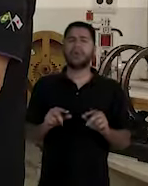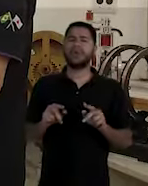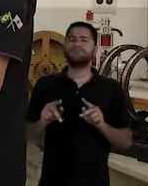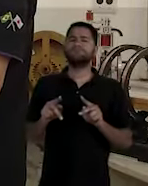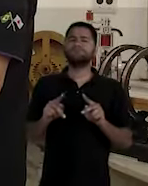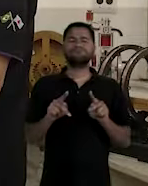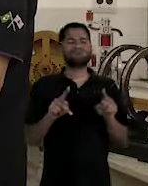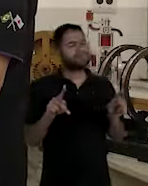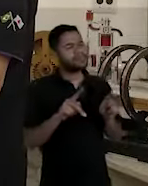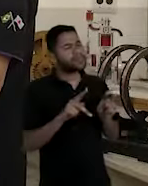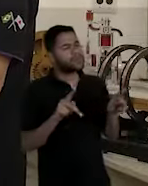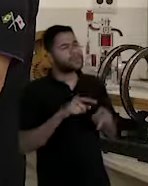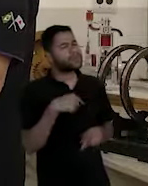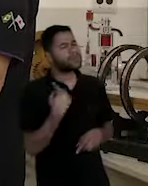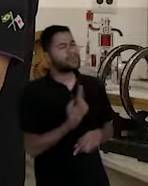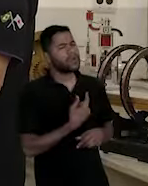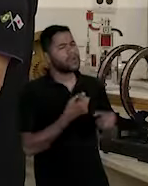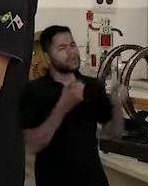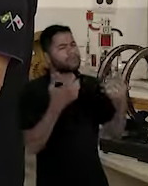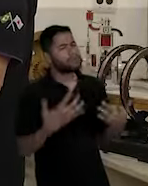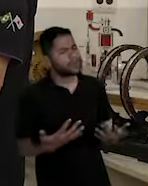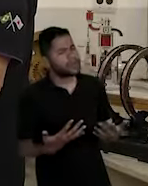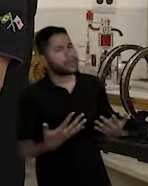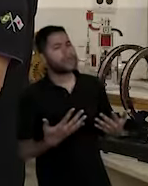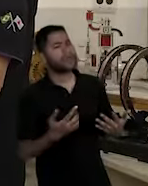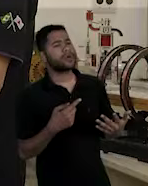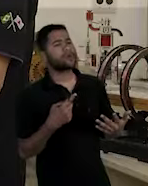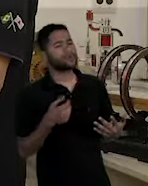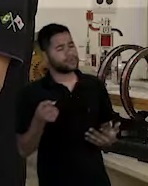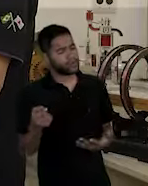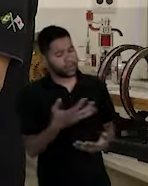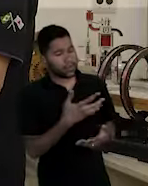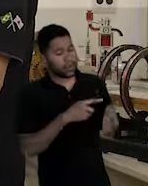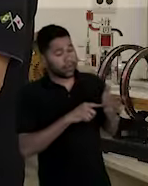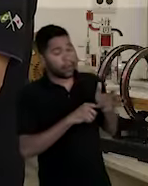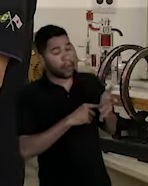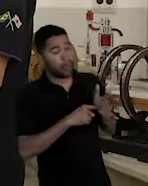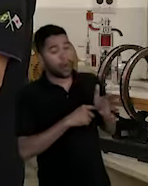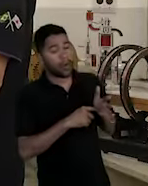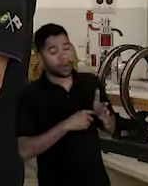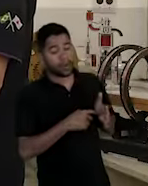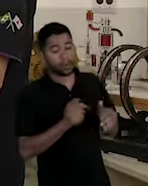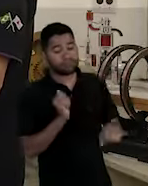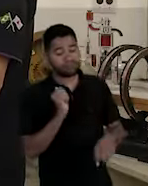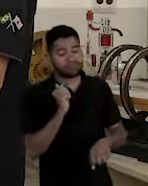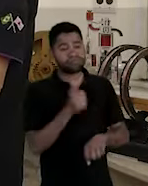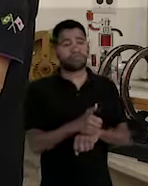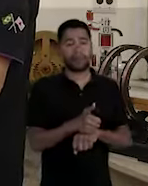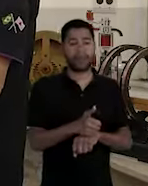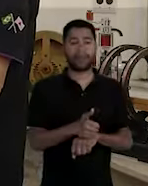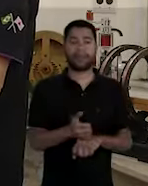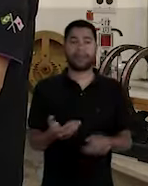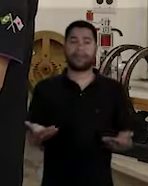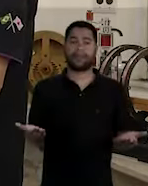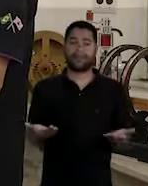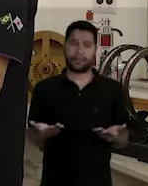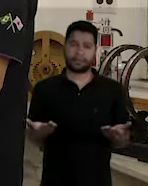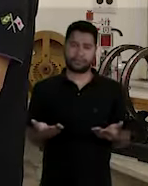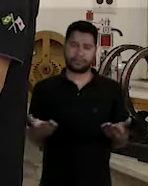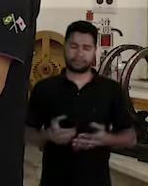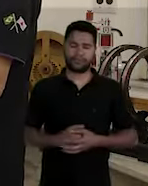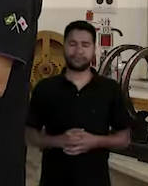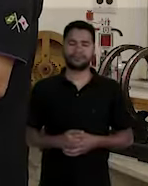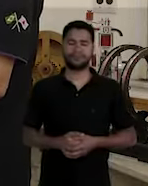Professor, o que podemos falar então dos novos motores que vão substituir o motor de